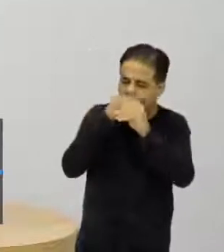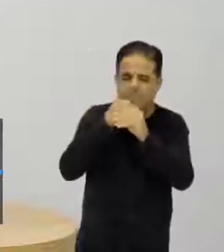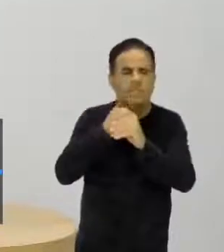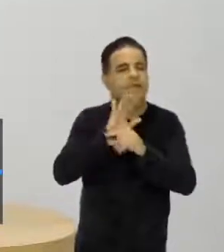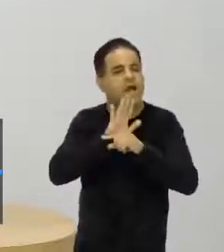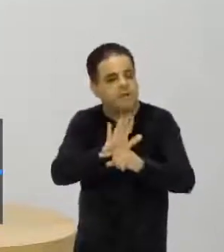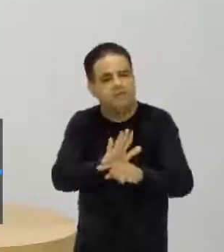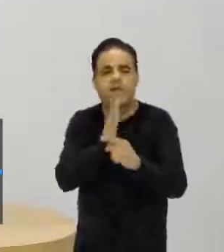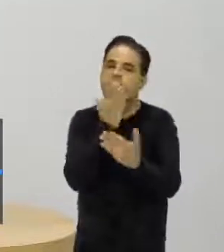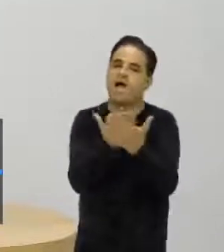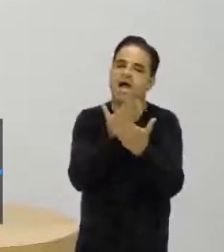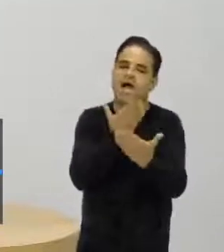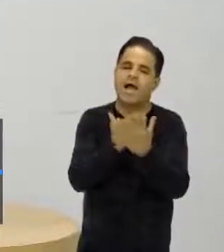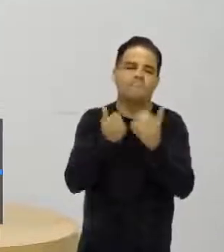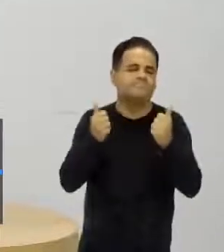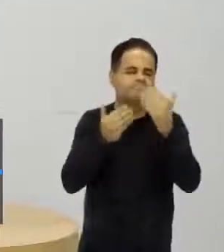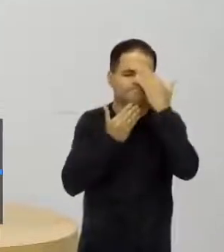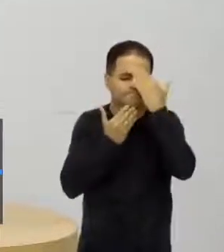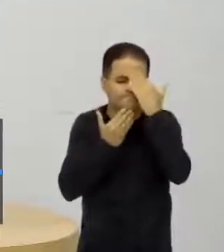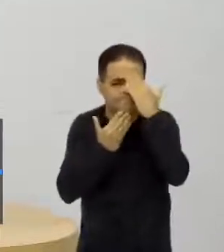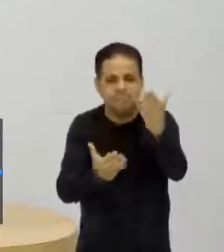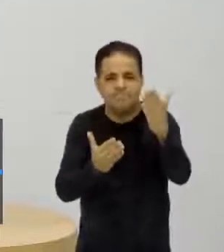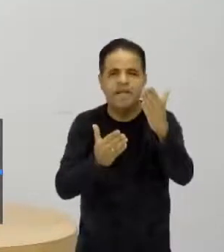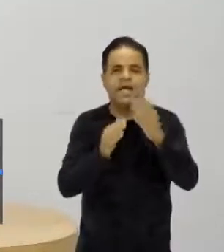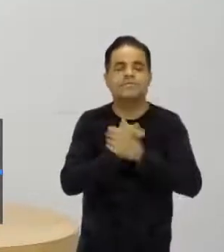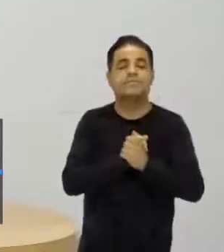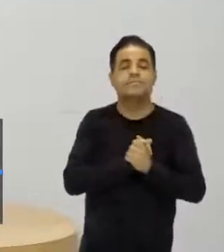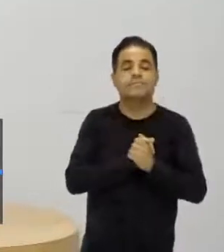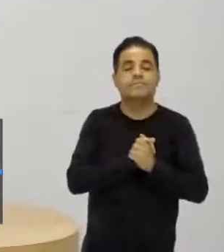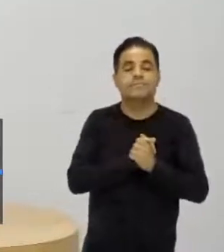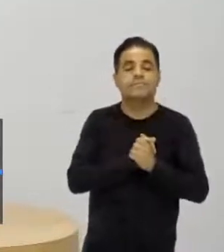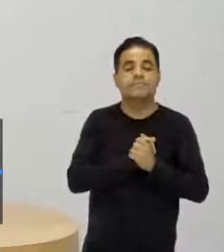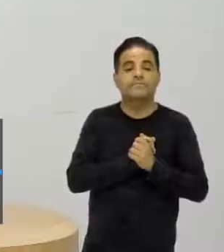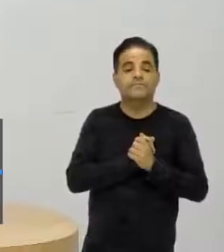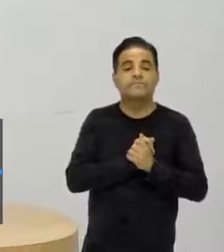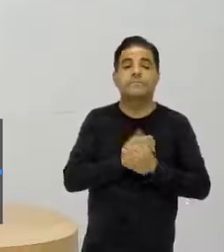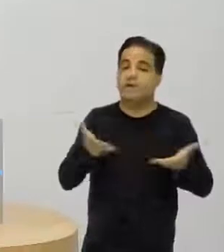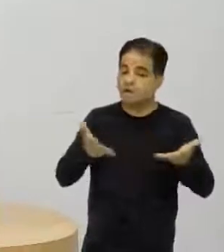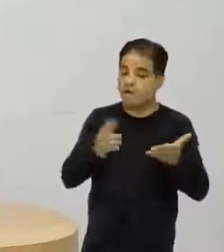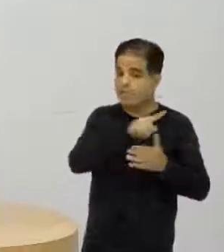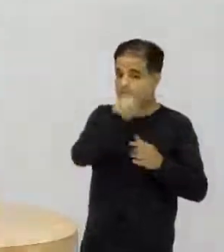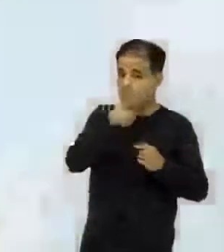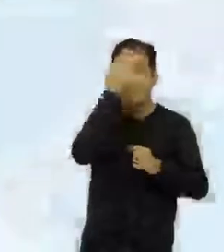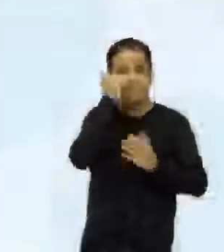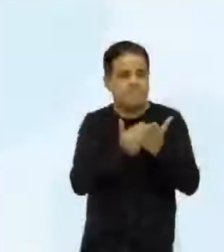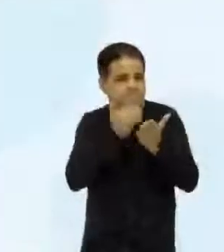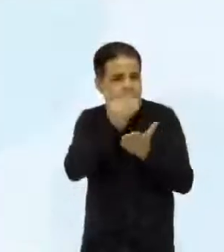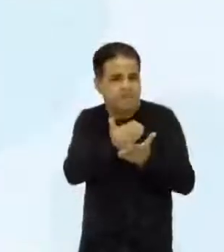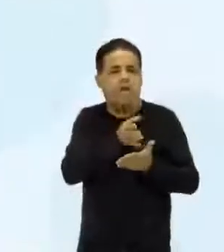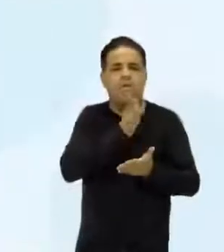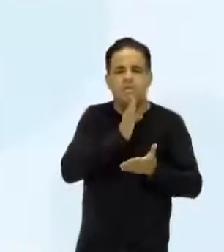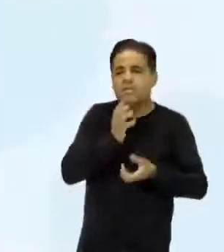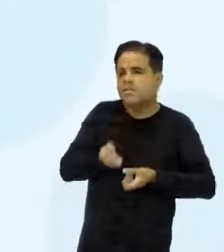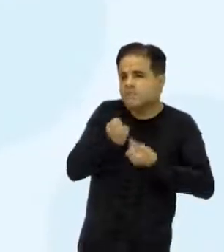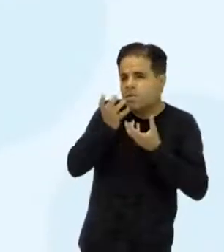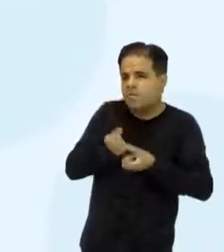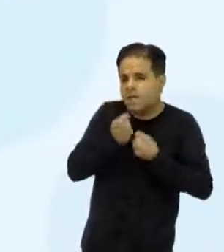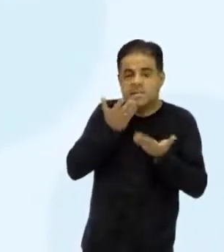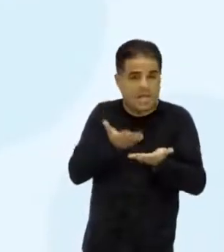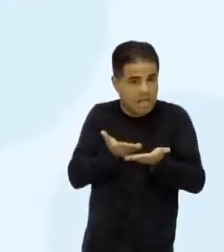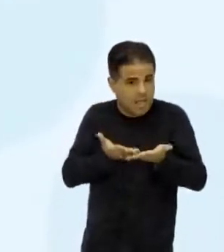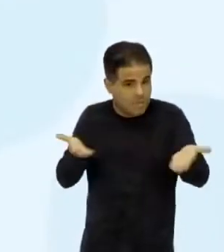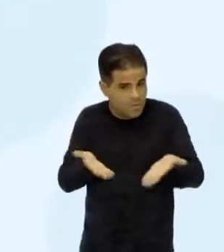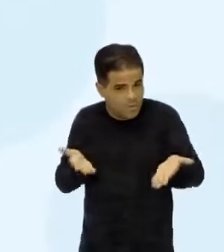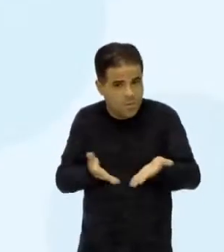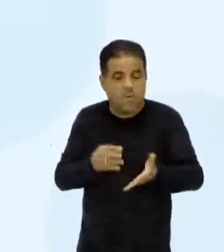a nossa Complementam, aula, mais gente. conhecimento. Muito obrigada. E aí, né, gente, para vocês aí saberem mais a respeito da nossa aula de